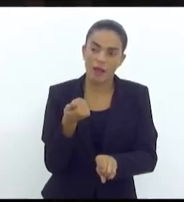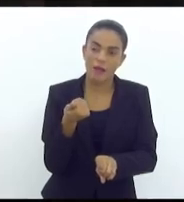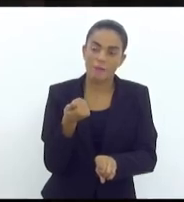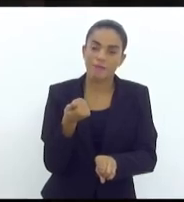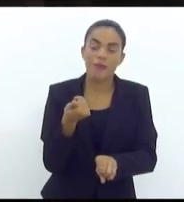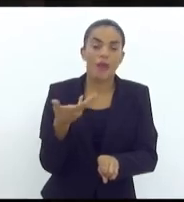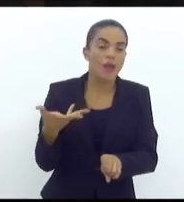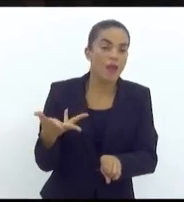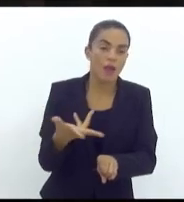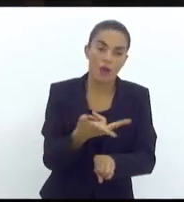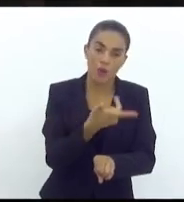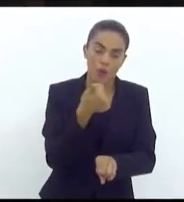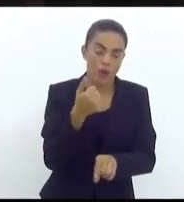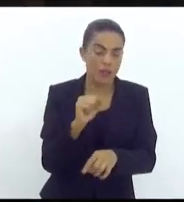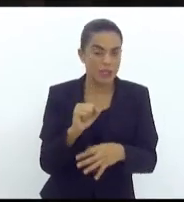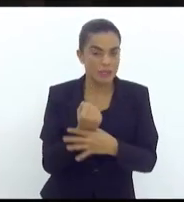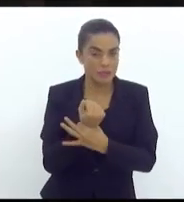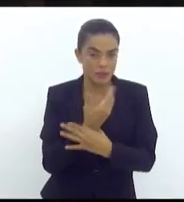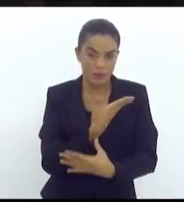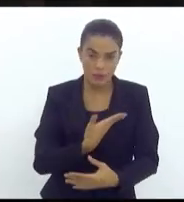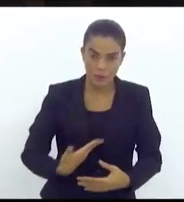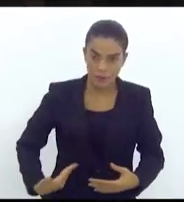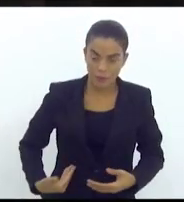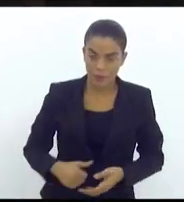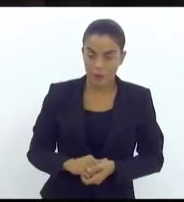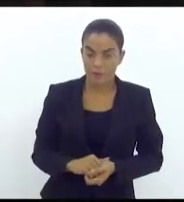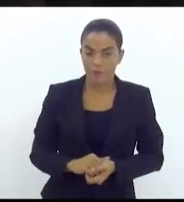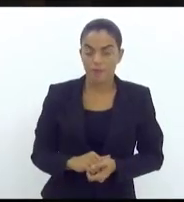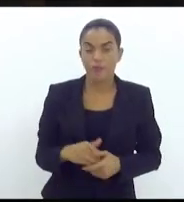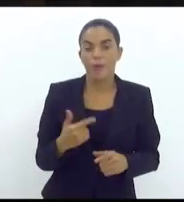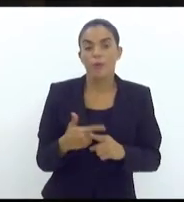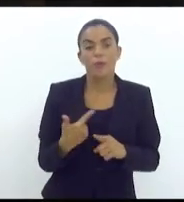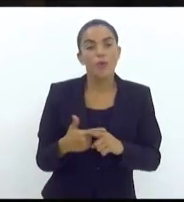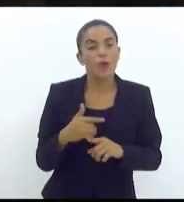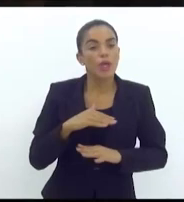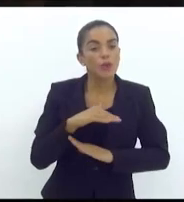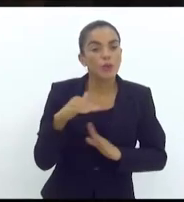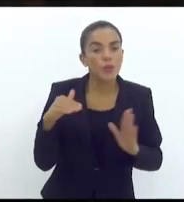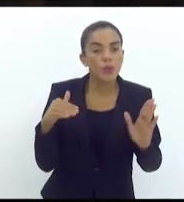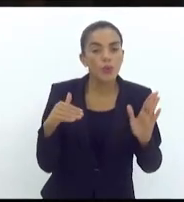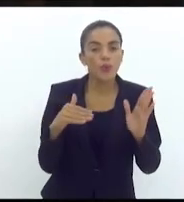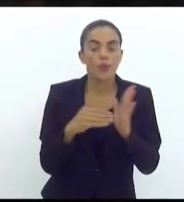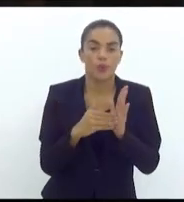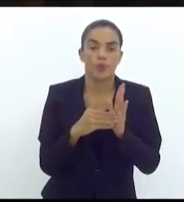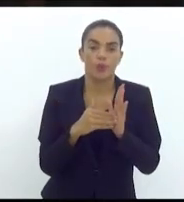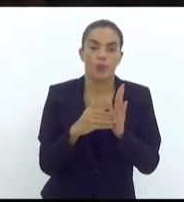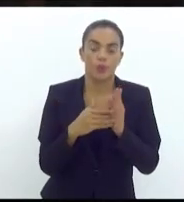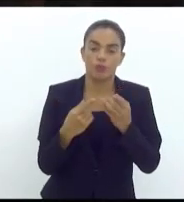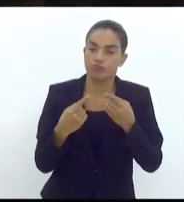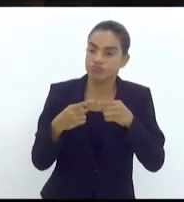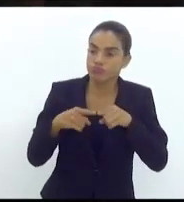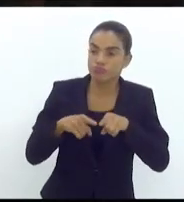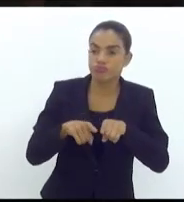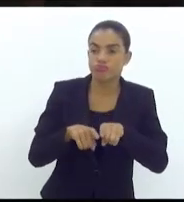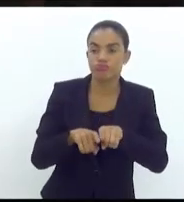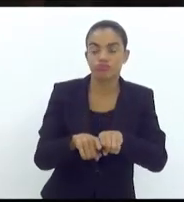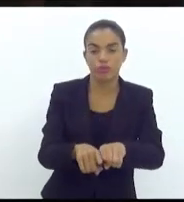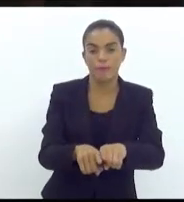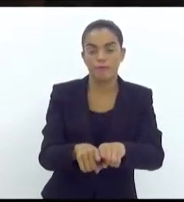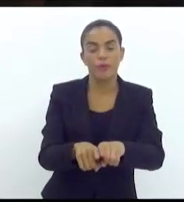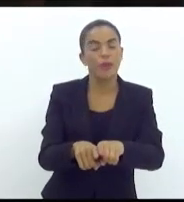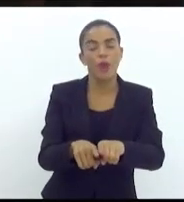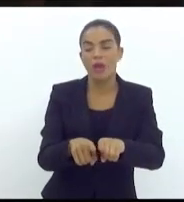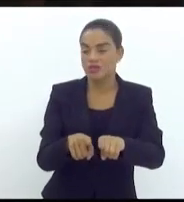a qualidade da Segurança Pública porque todas essas coisas caminham junto não há como você